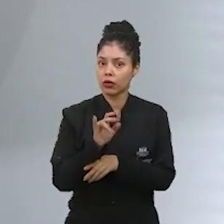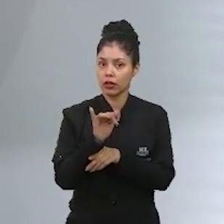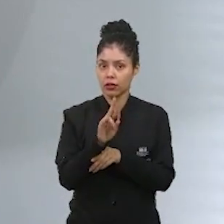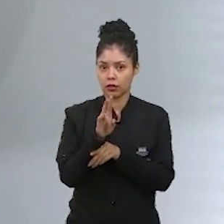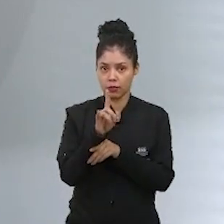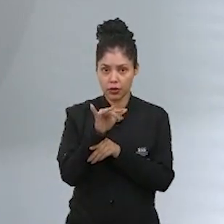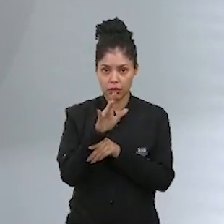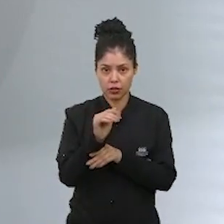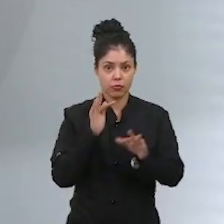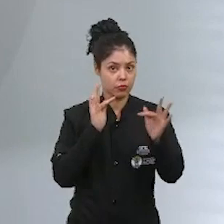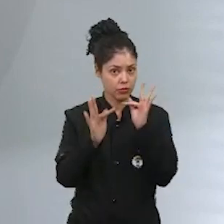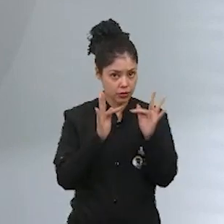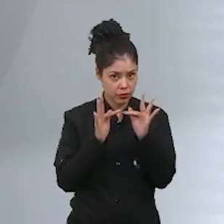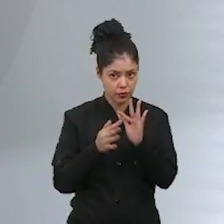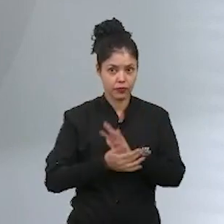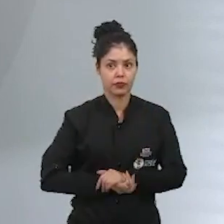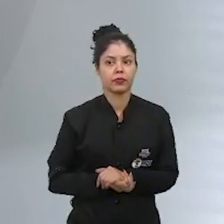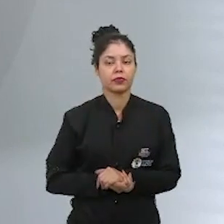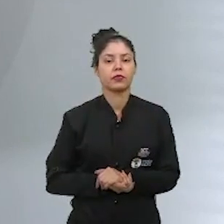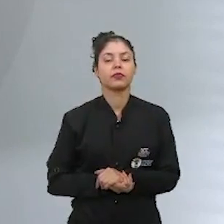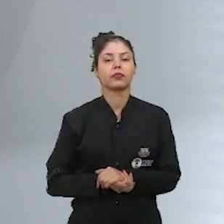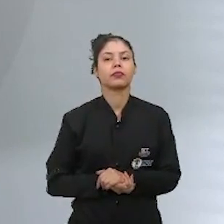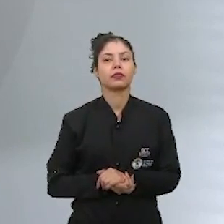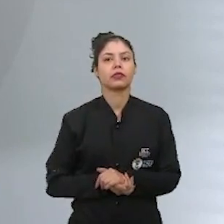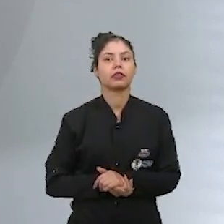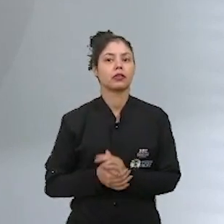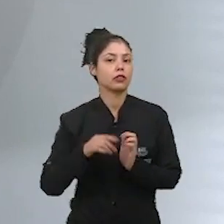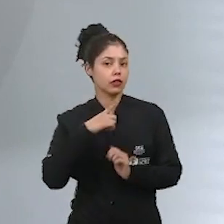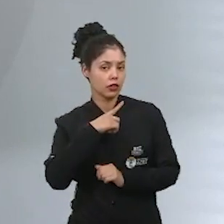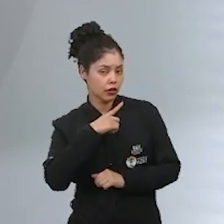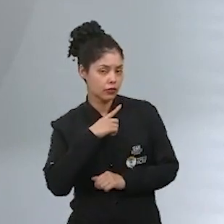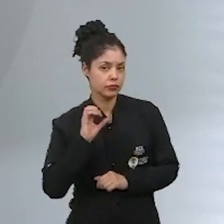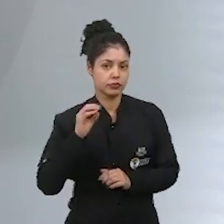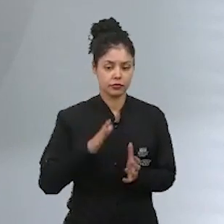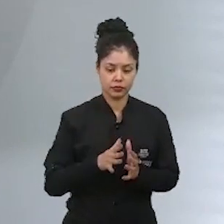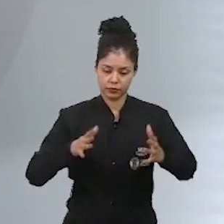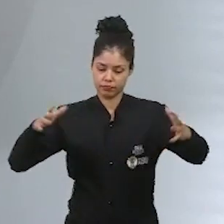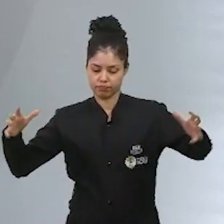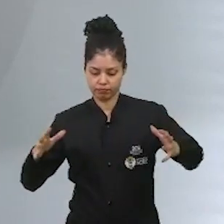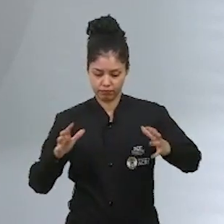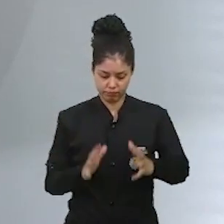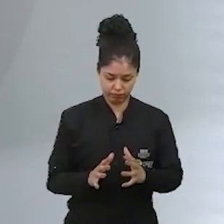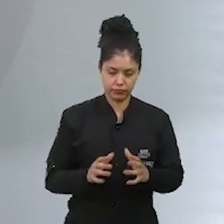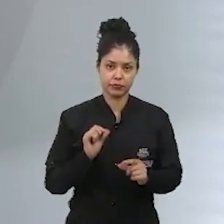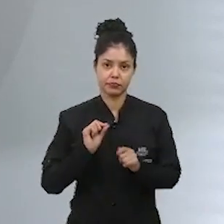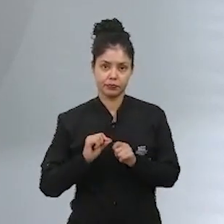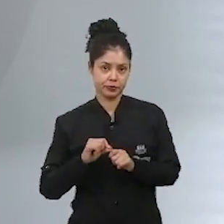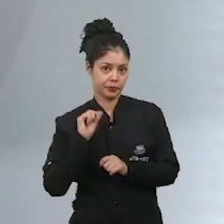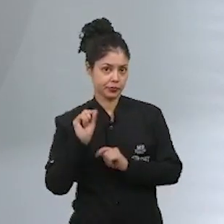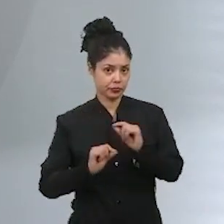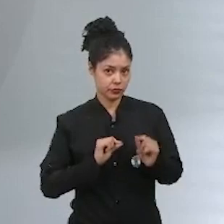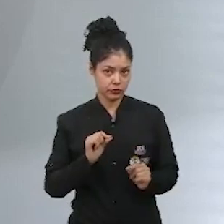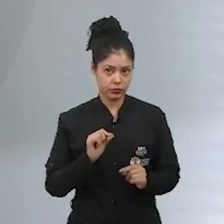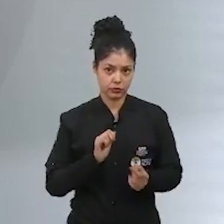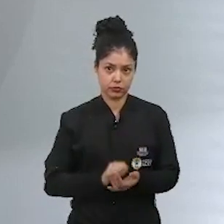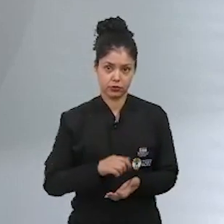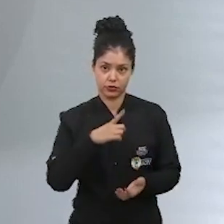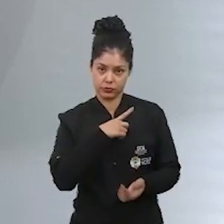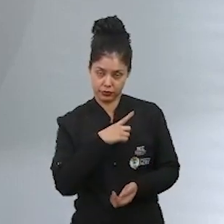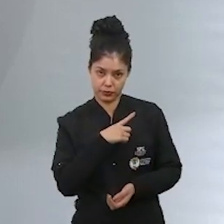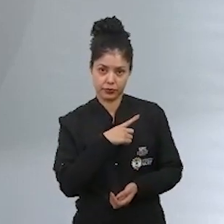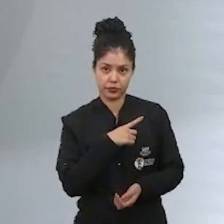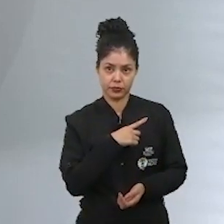intemperismo físico. E esse ato de dilatar e de compactar vai fazer com que essa rocha ela